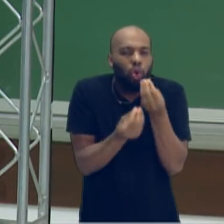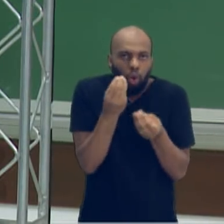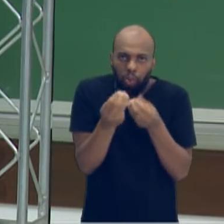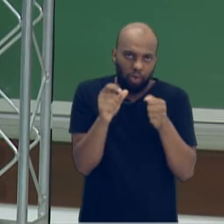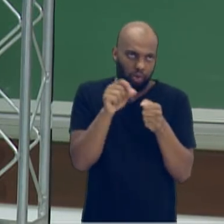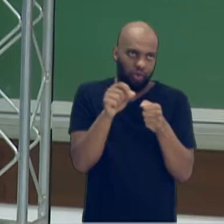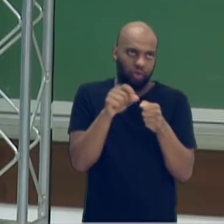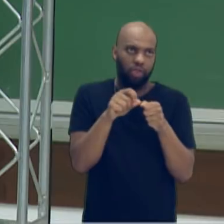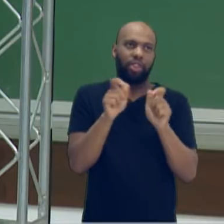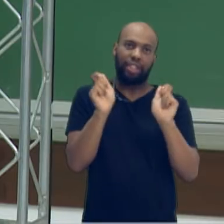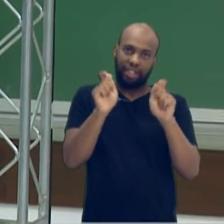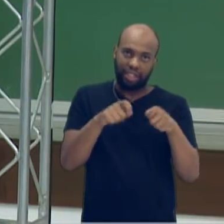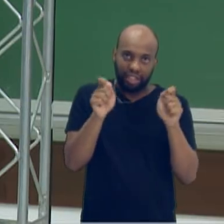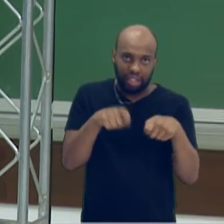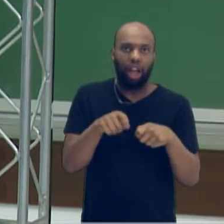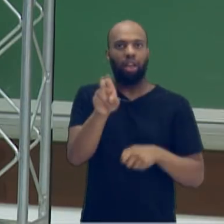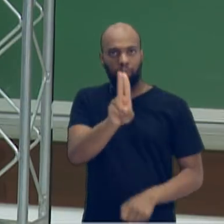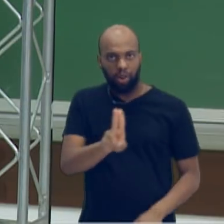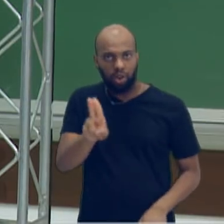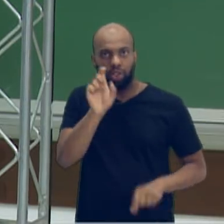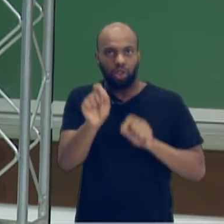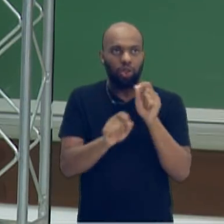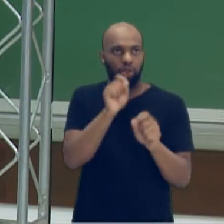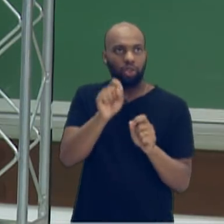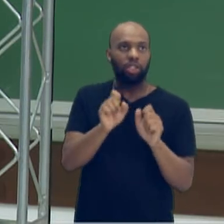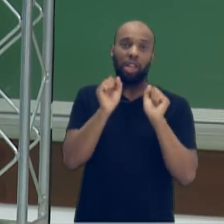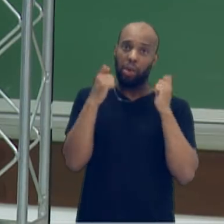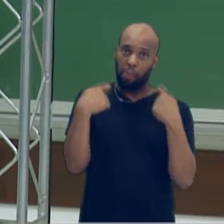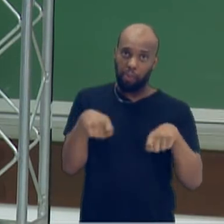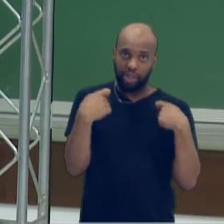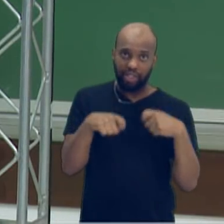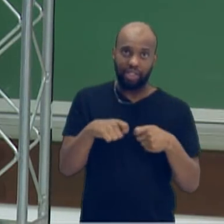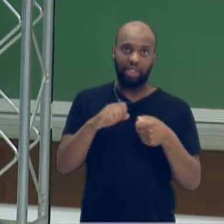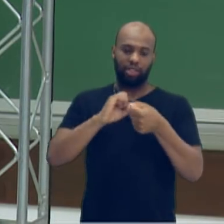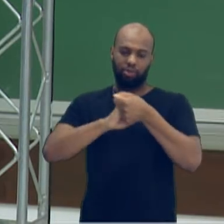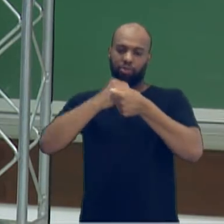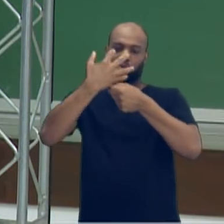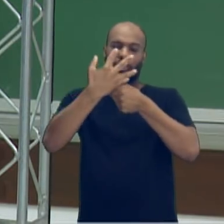está condicionada a eu colocar o expoente